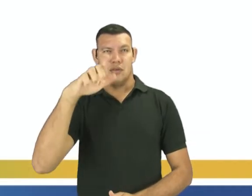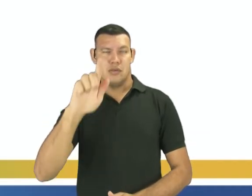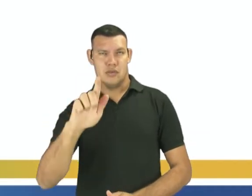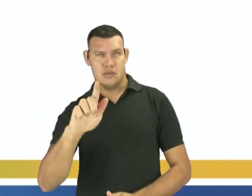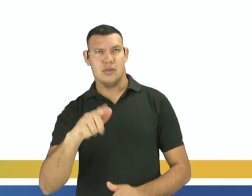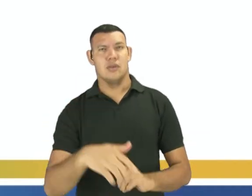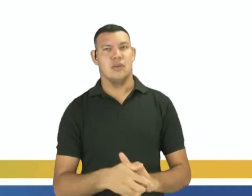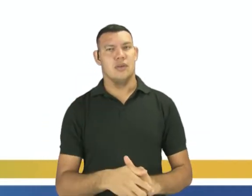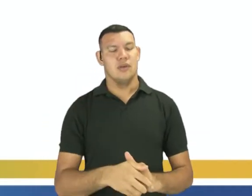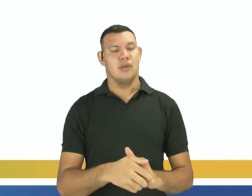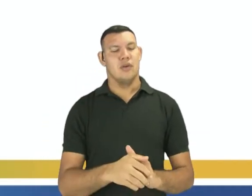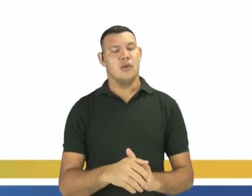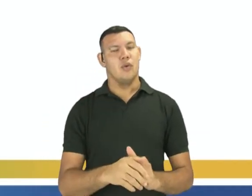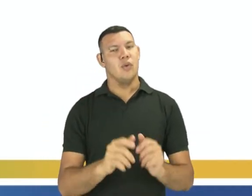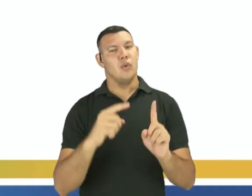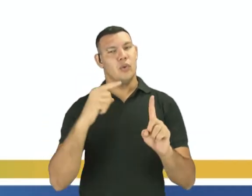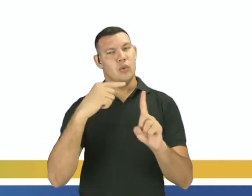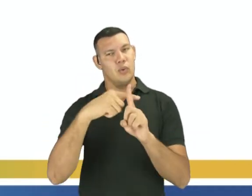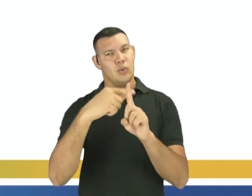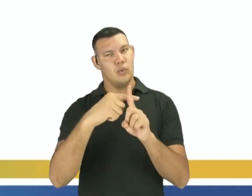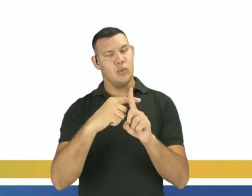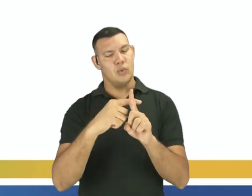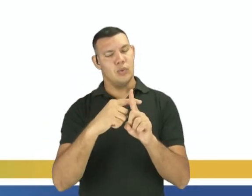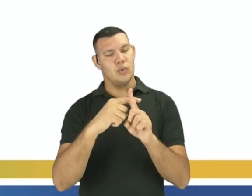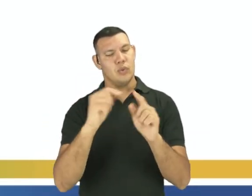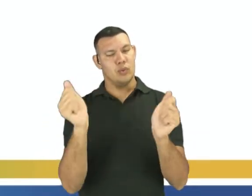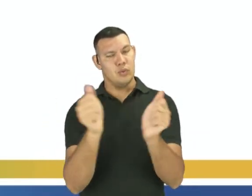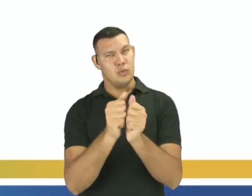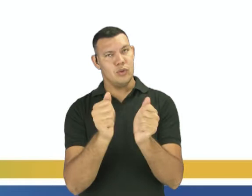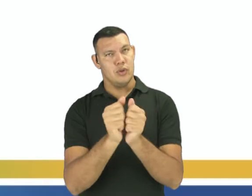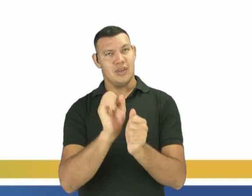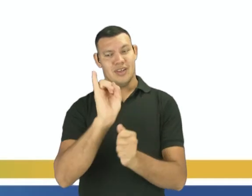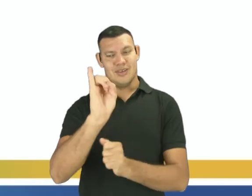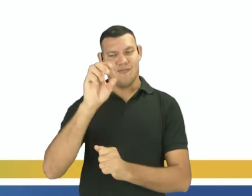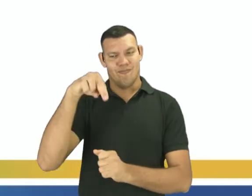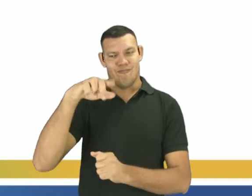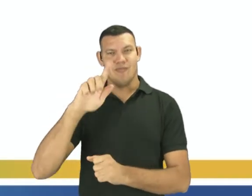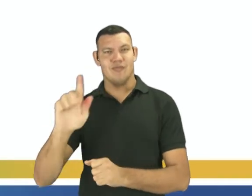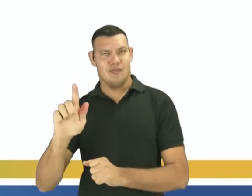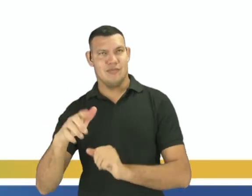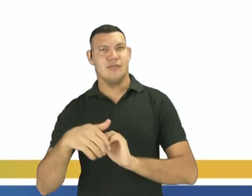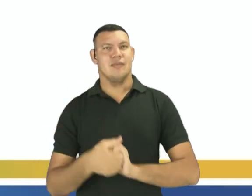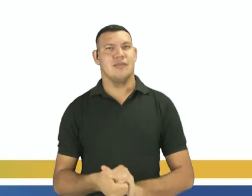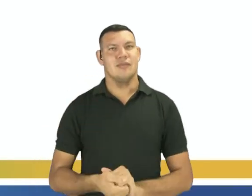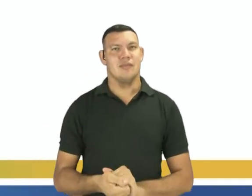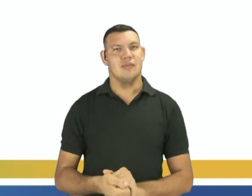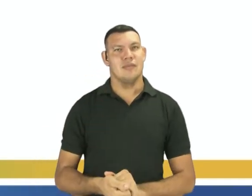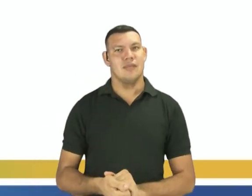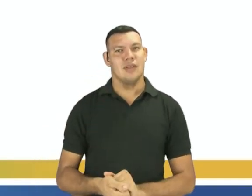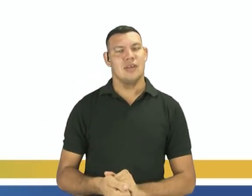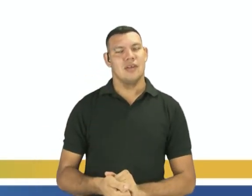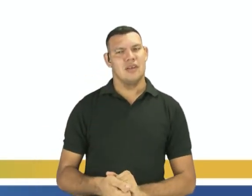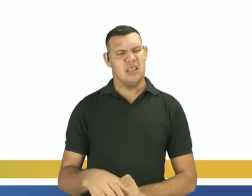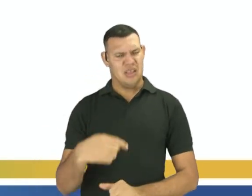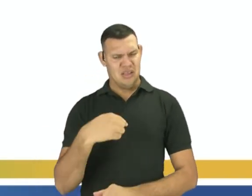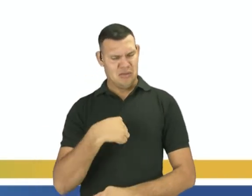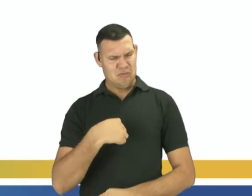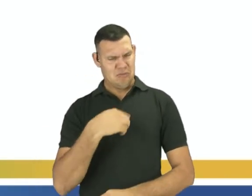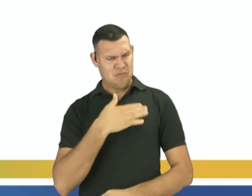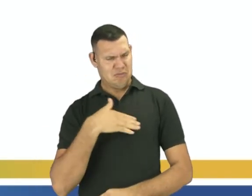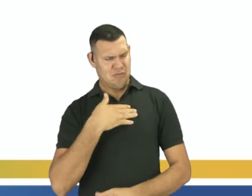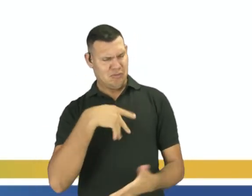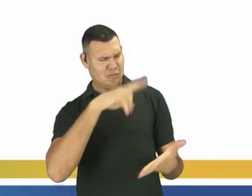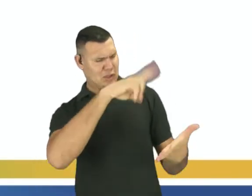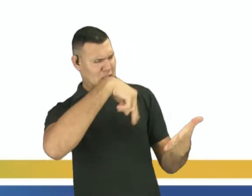acrescentei ing, você que já estudou, né, ing, pode achar que seria lendo. Eu gosto lendo, mas não